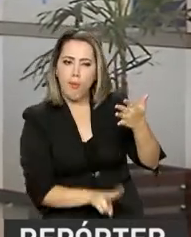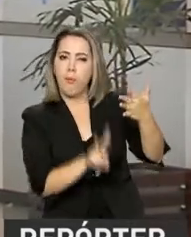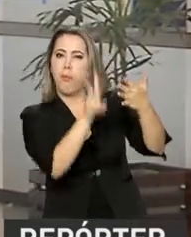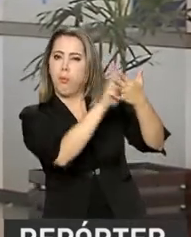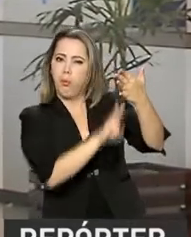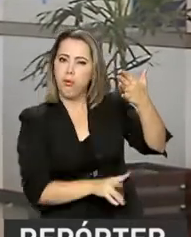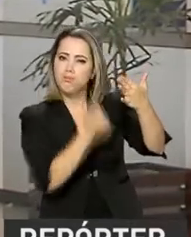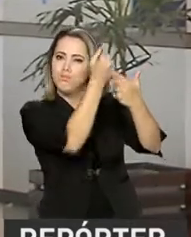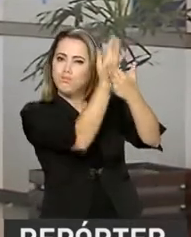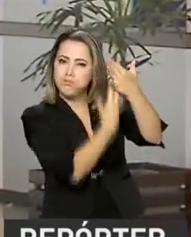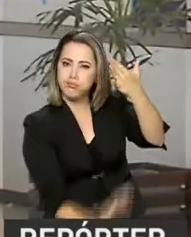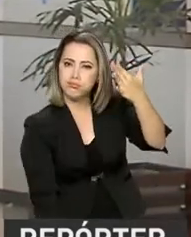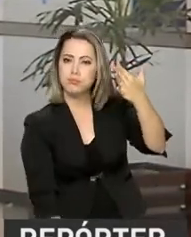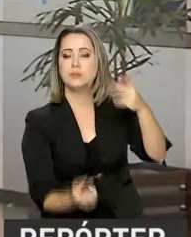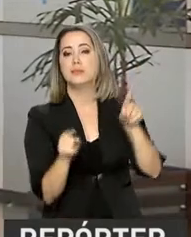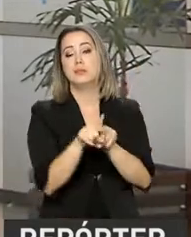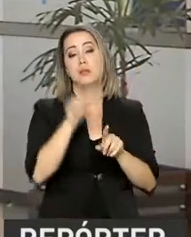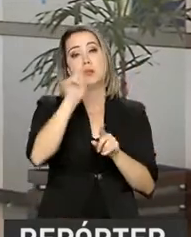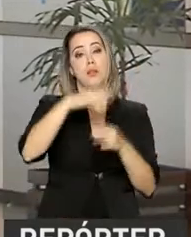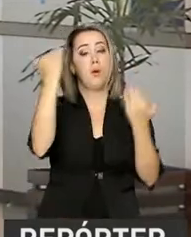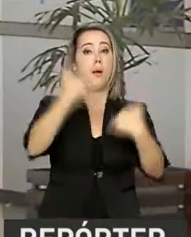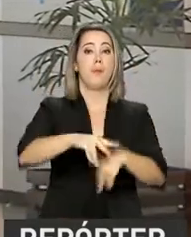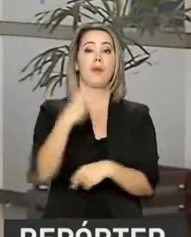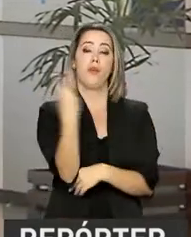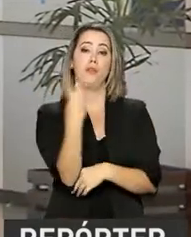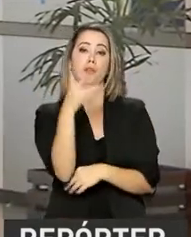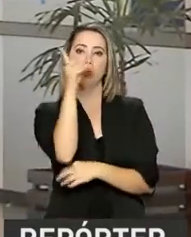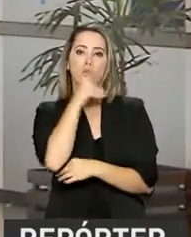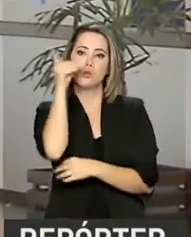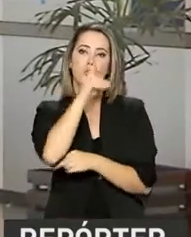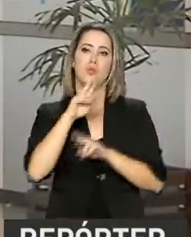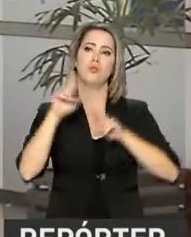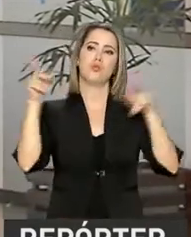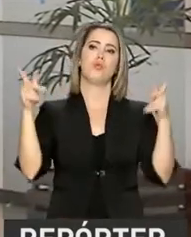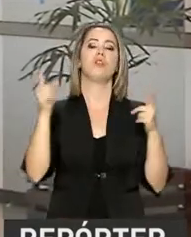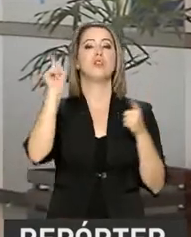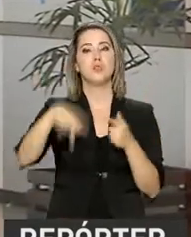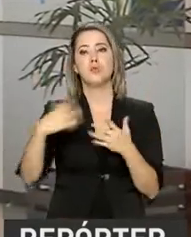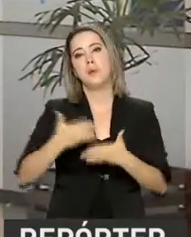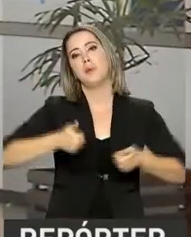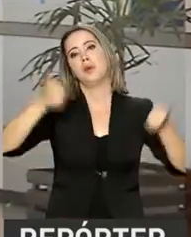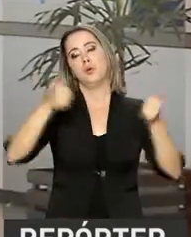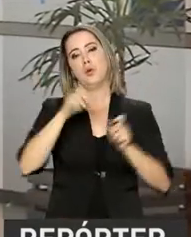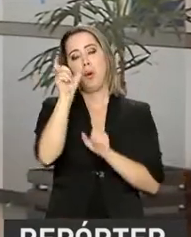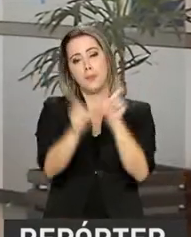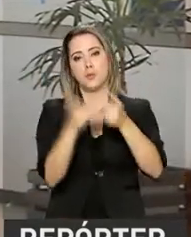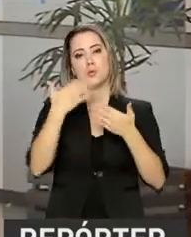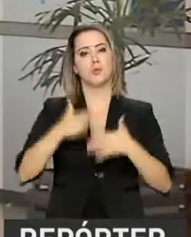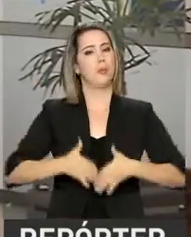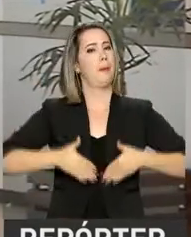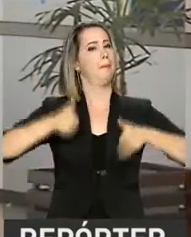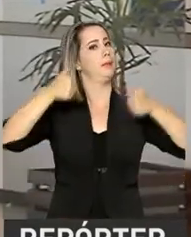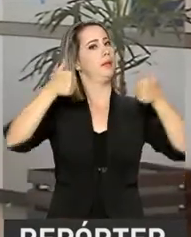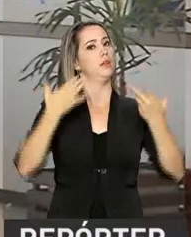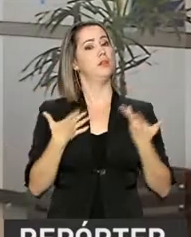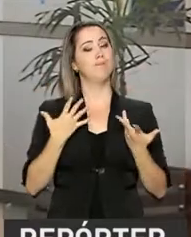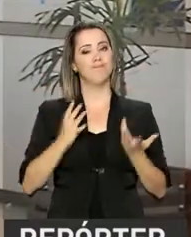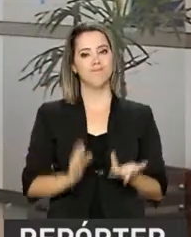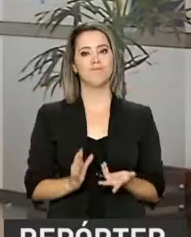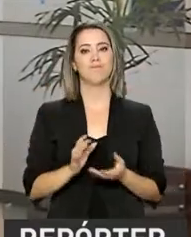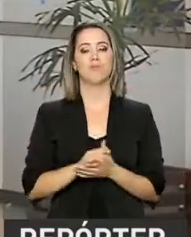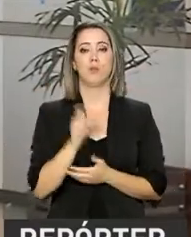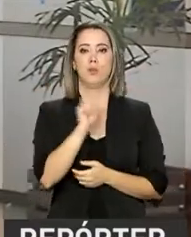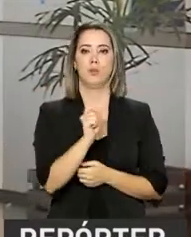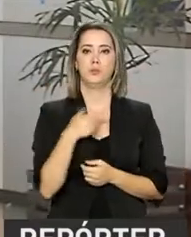relativamente longos. Então, a prova sendo feita em dois finais de semana distintos possibilita que o aluno vá um pouco mais tranquilo, um pouco mais